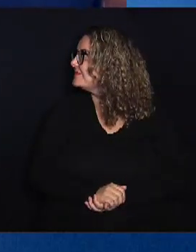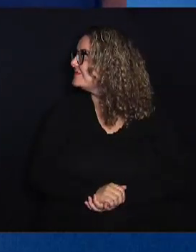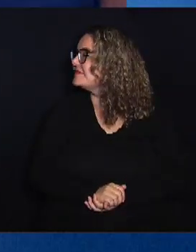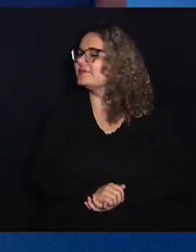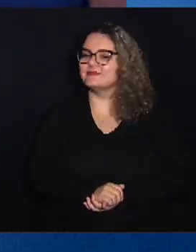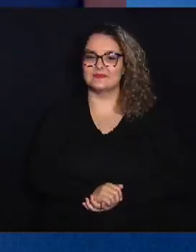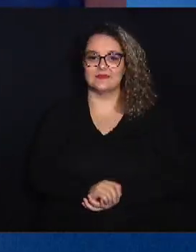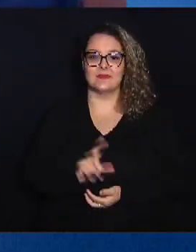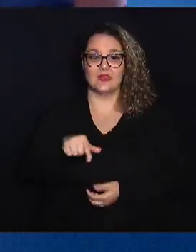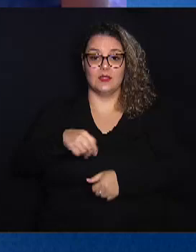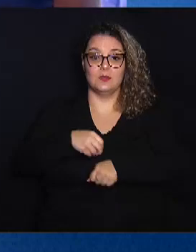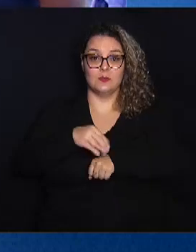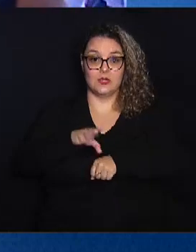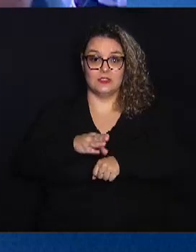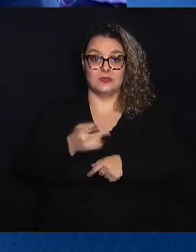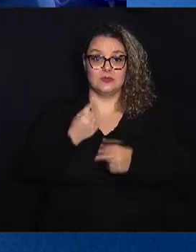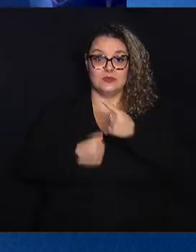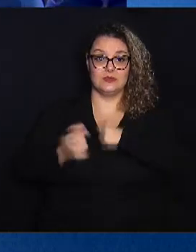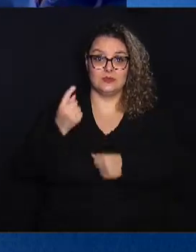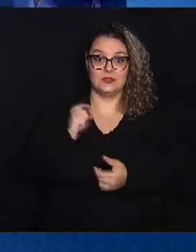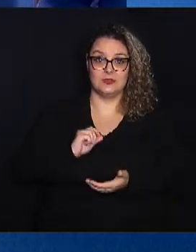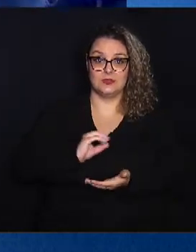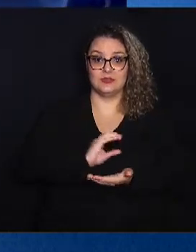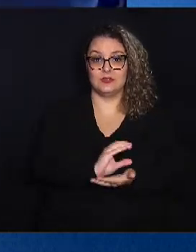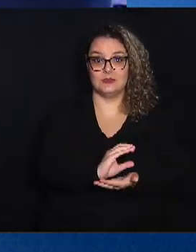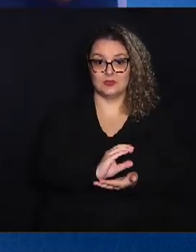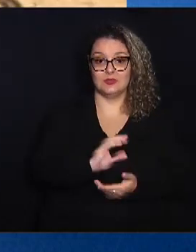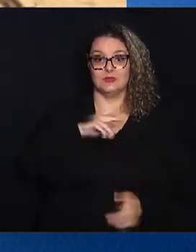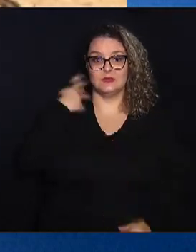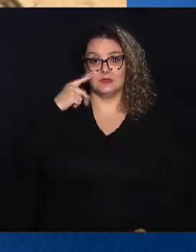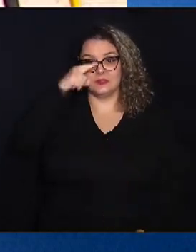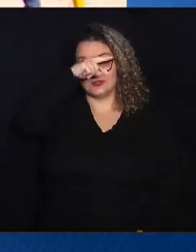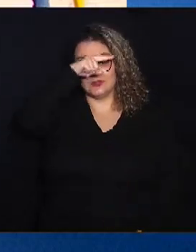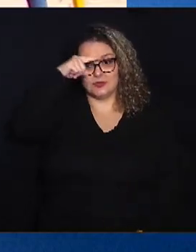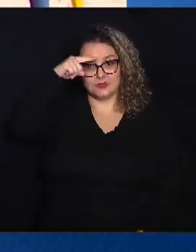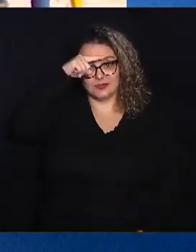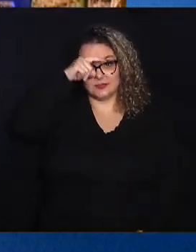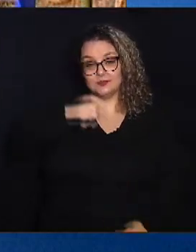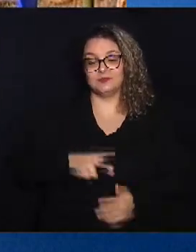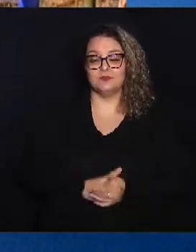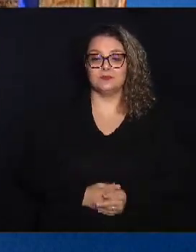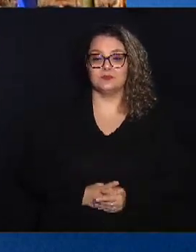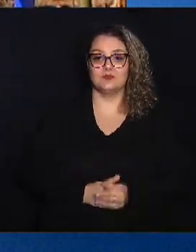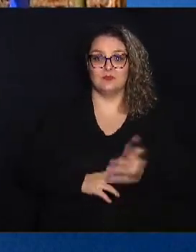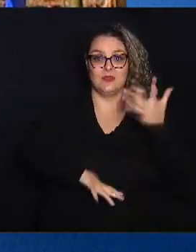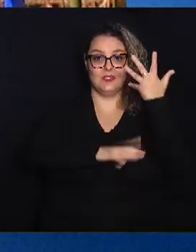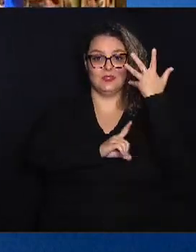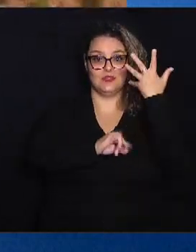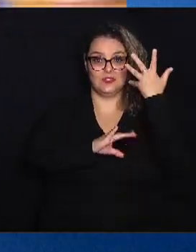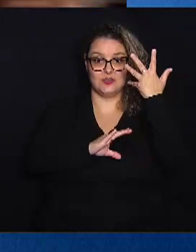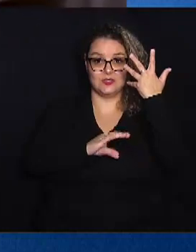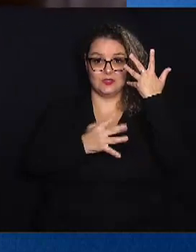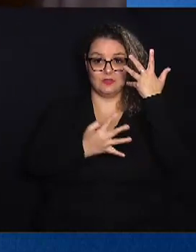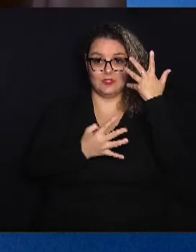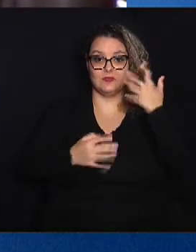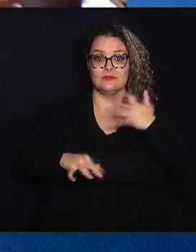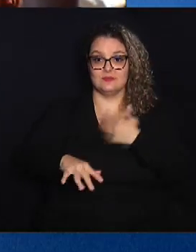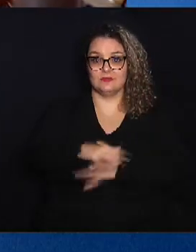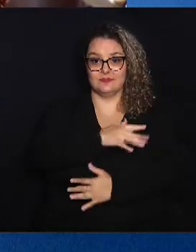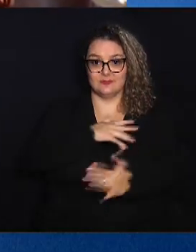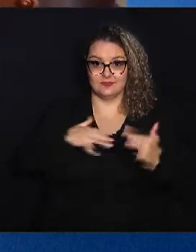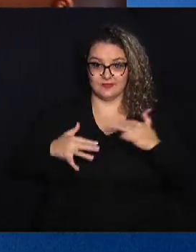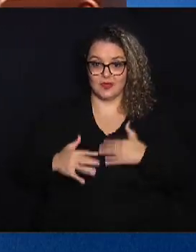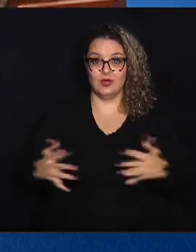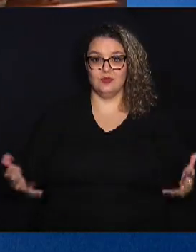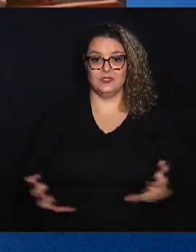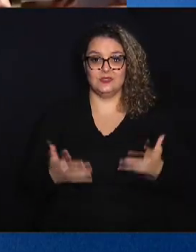Após indicação e verba impositiva do vereador Otto Alejandro, praça no DIC 4 é urbanizada. Por